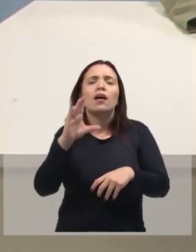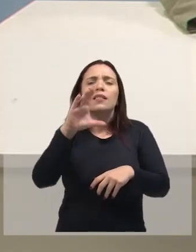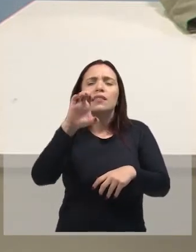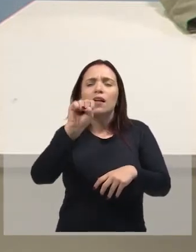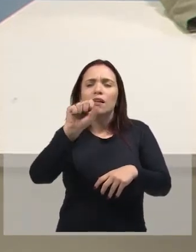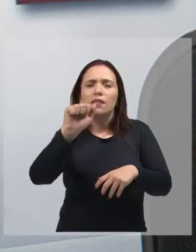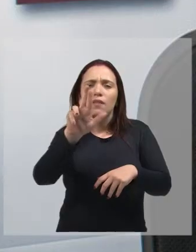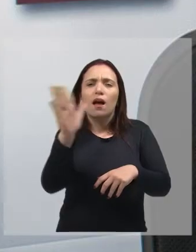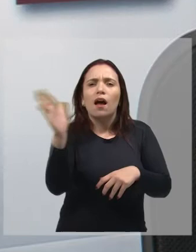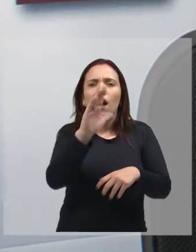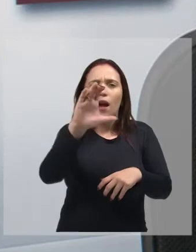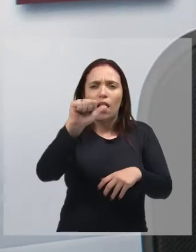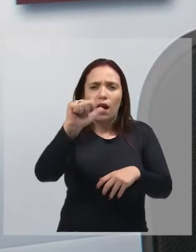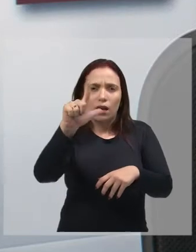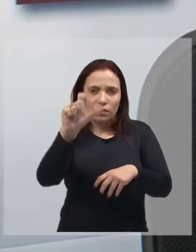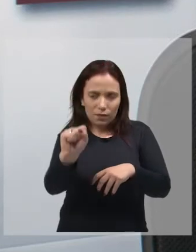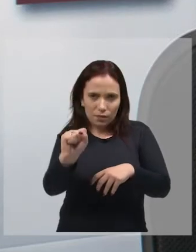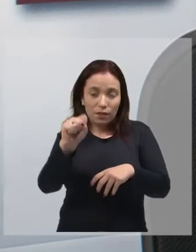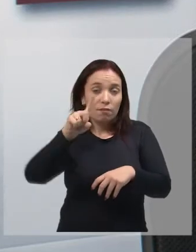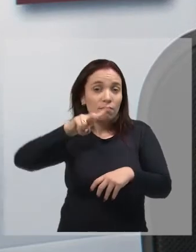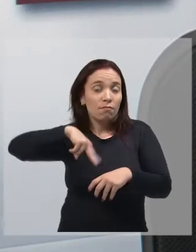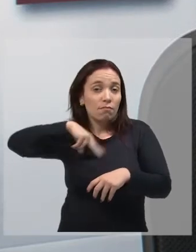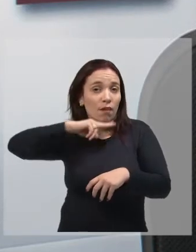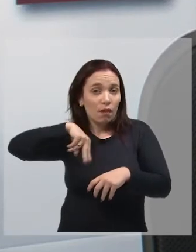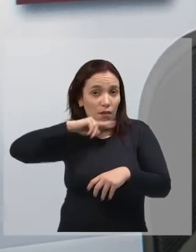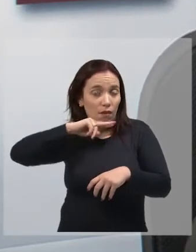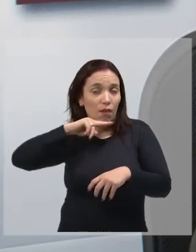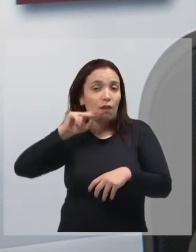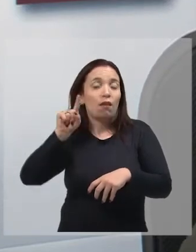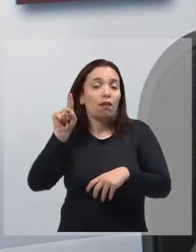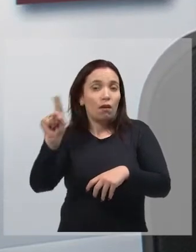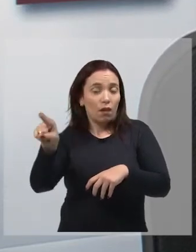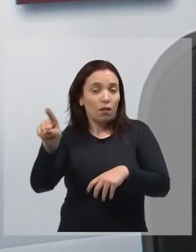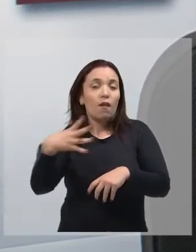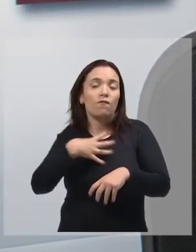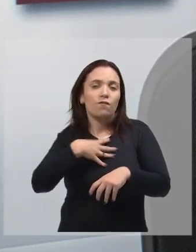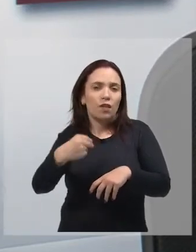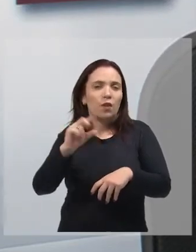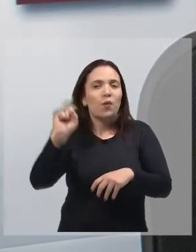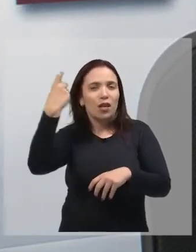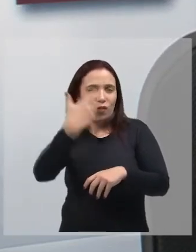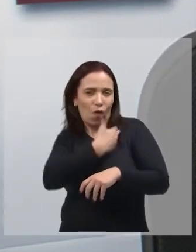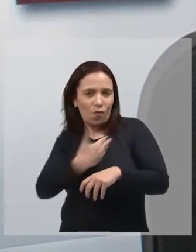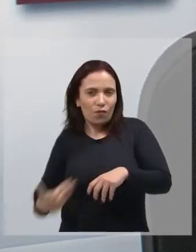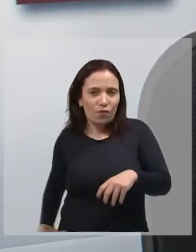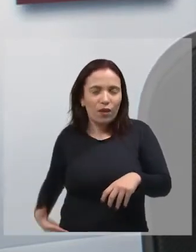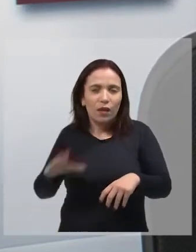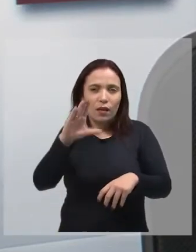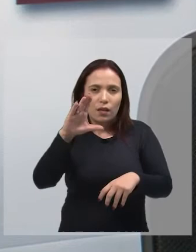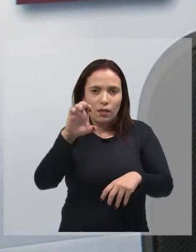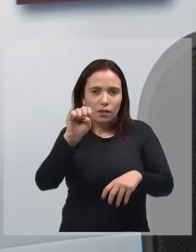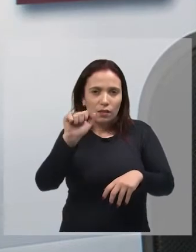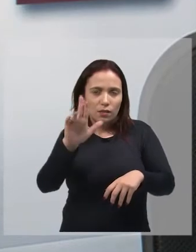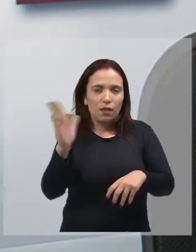Calles Neto, filho do ex-governador César Calles. É bem